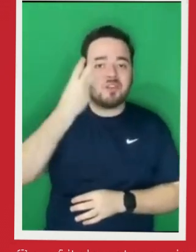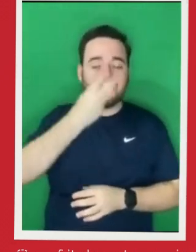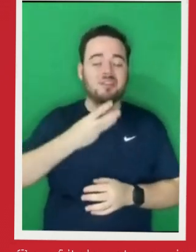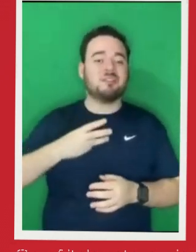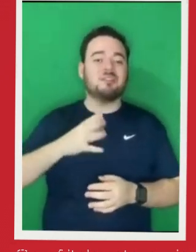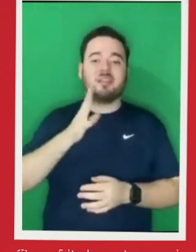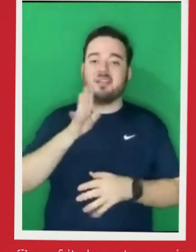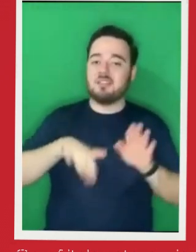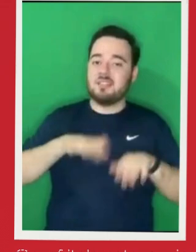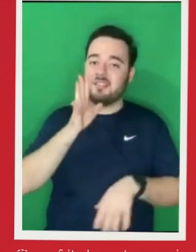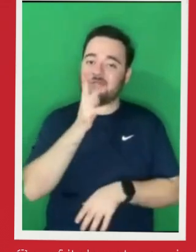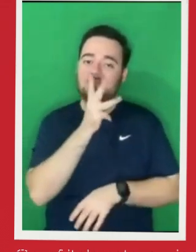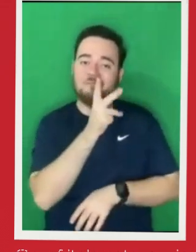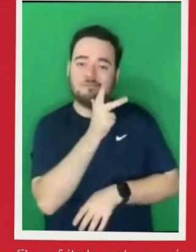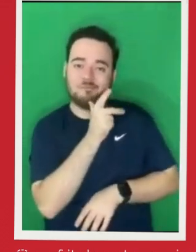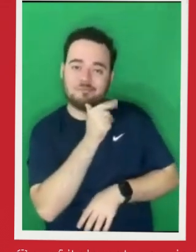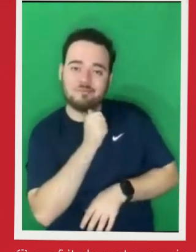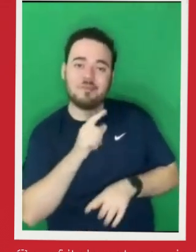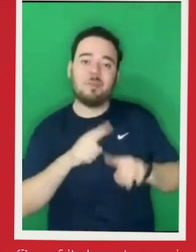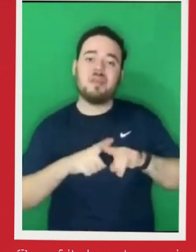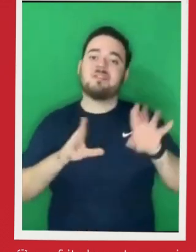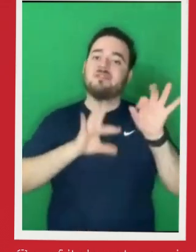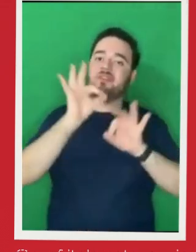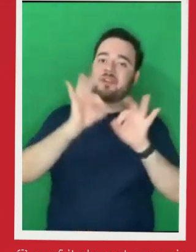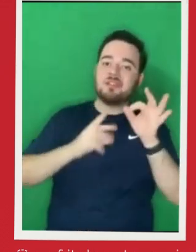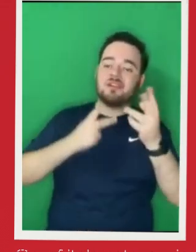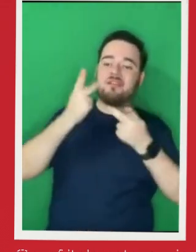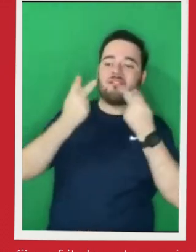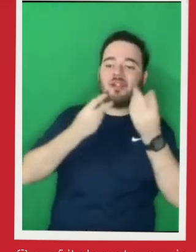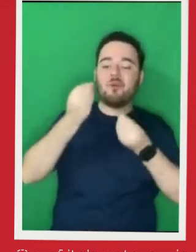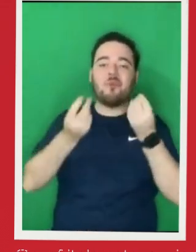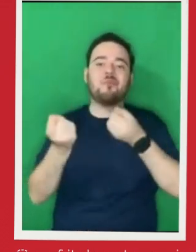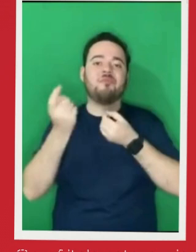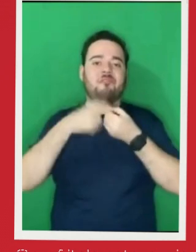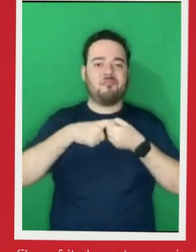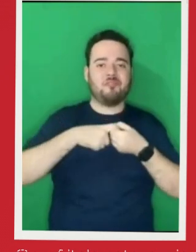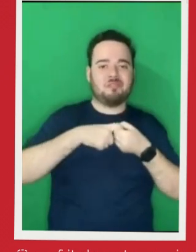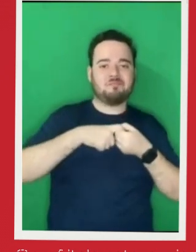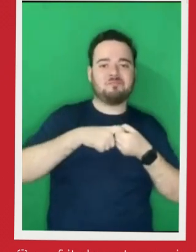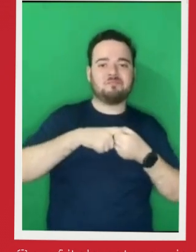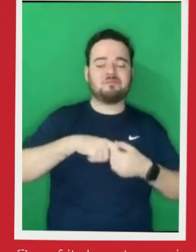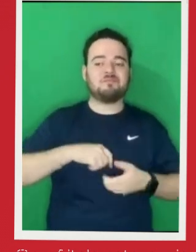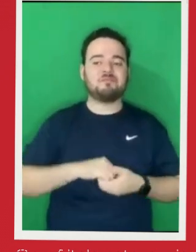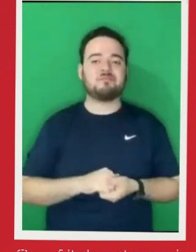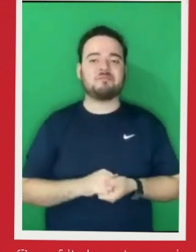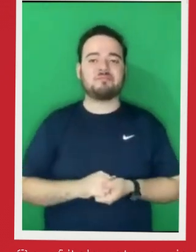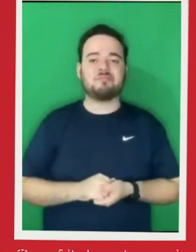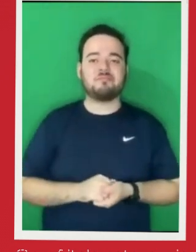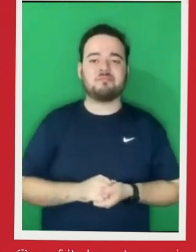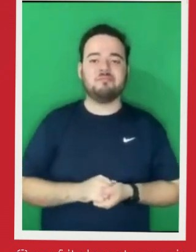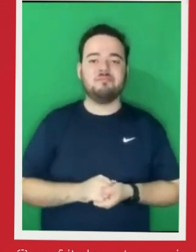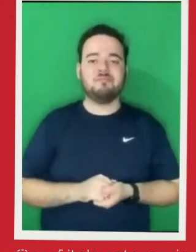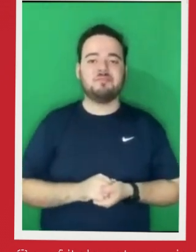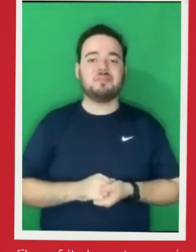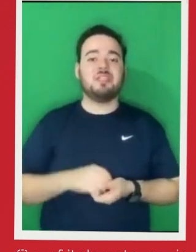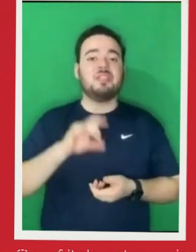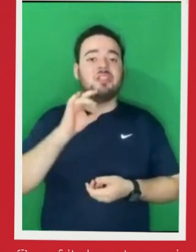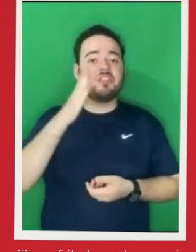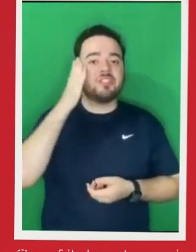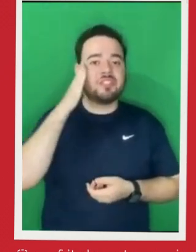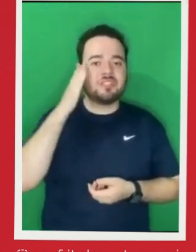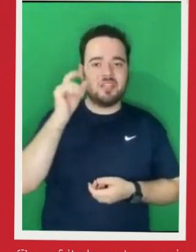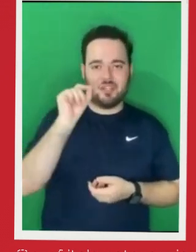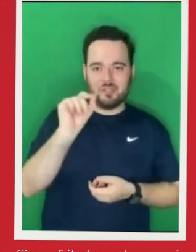seja lenta, mas é isso, que eu vou organizar, o que eu vou falar, como é que eu vou voltar. Então eu não tenho uma fórmula, eu só